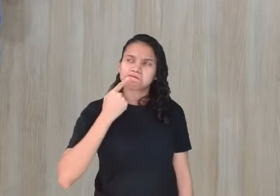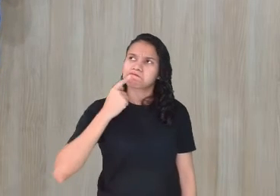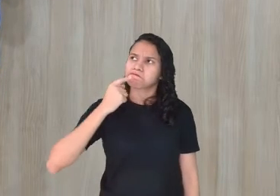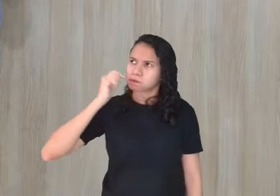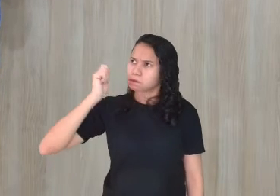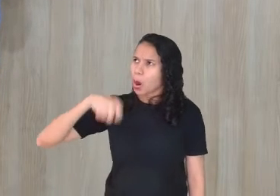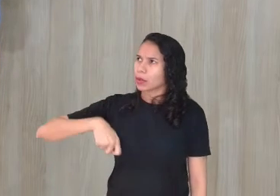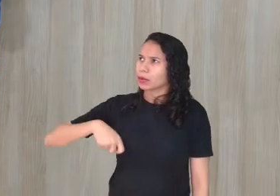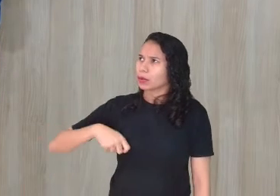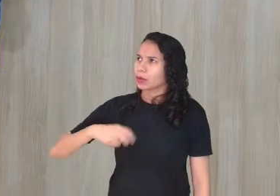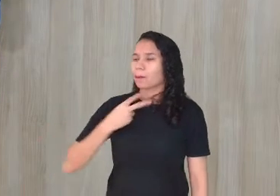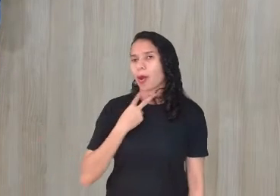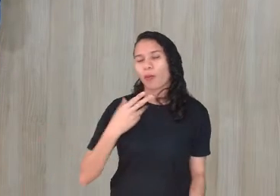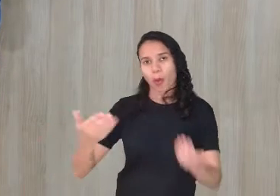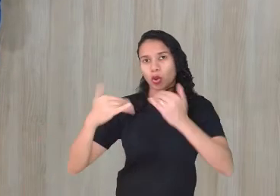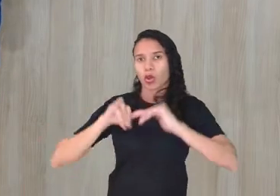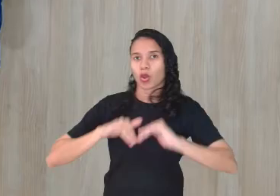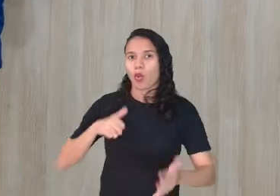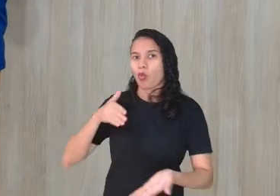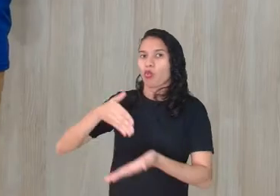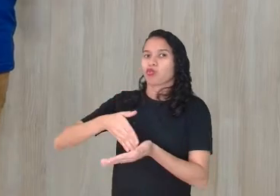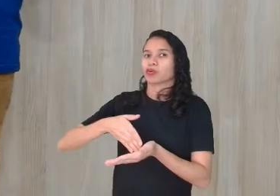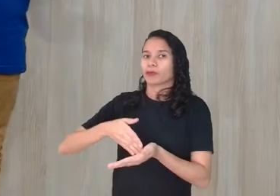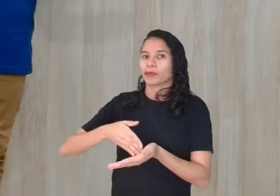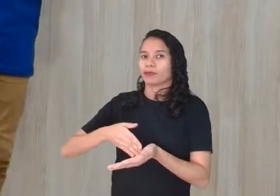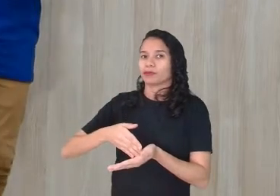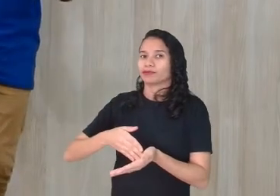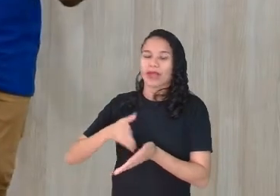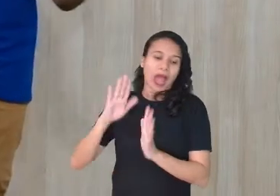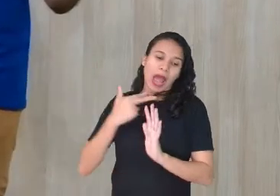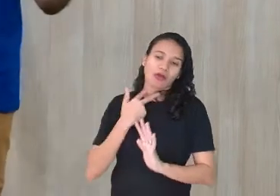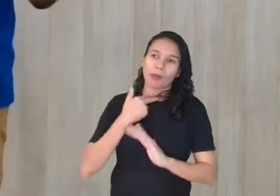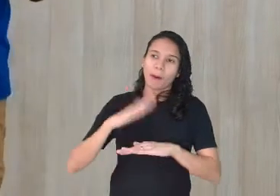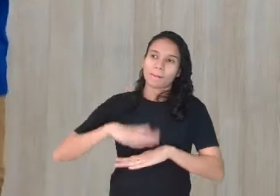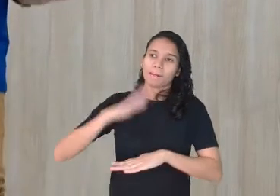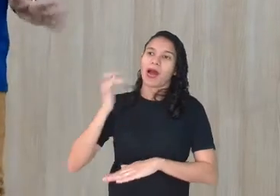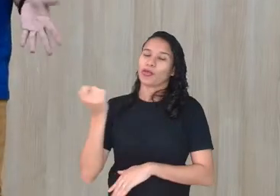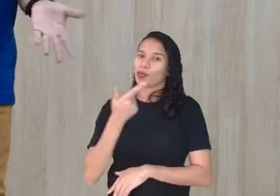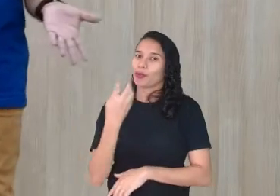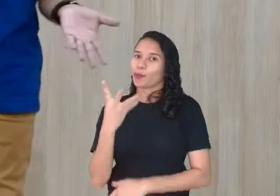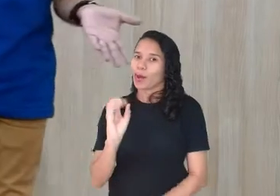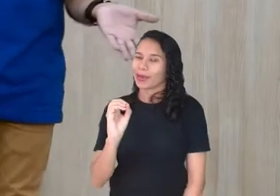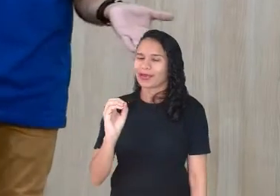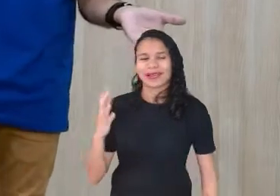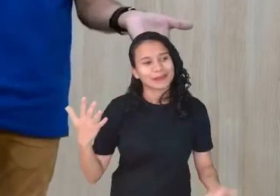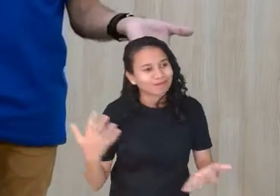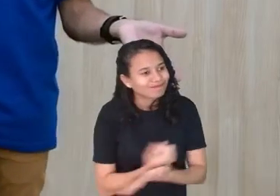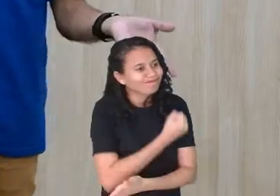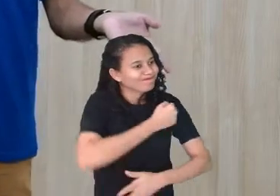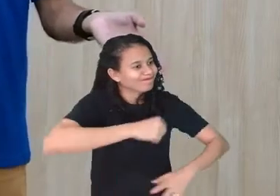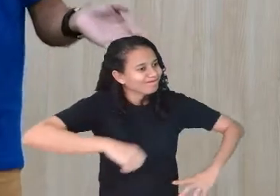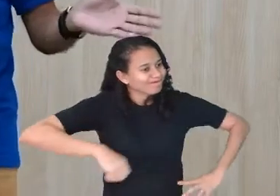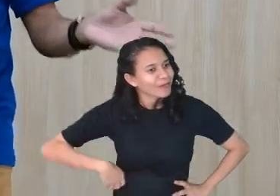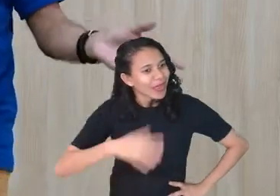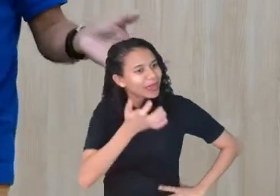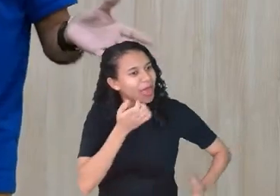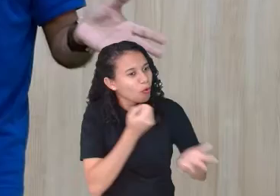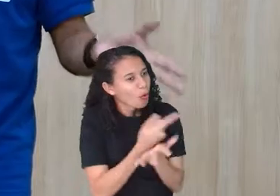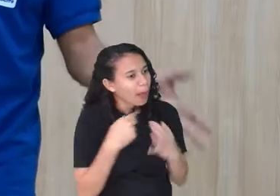Pode. Só não pode aqui, né? Porque eu Aí disse, já passou. aí não pode. Poxa, Ricardinho, eu queria aquela camisa de